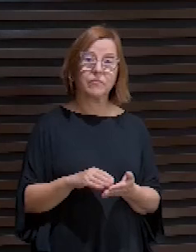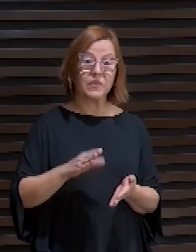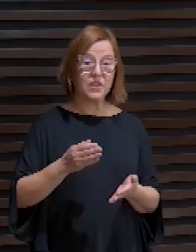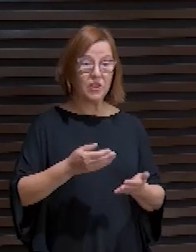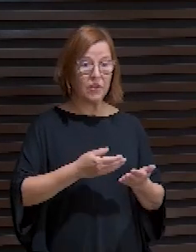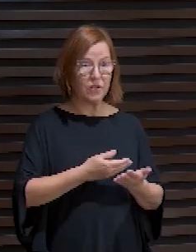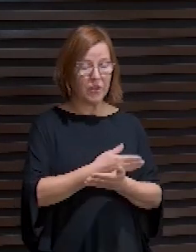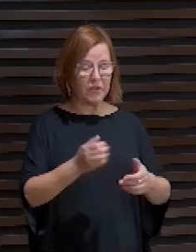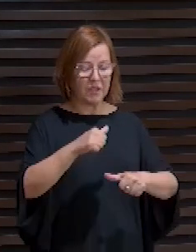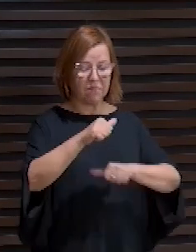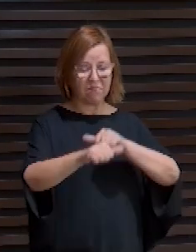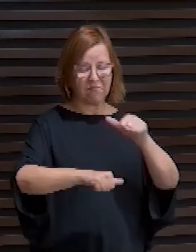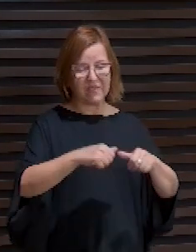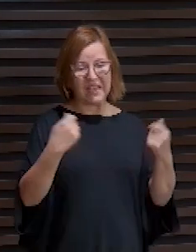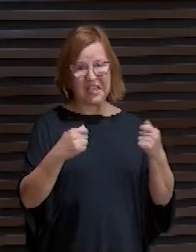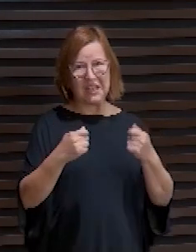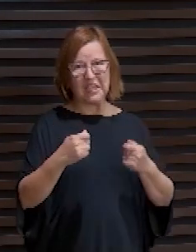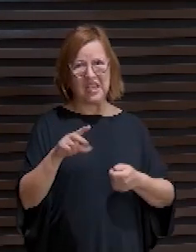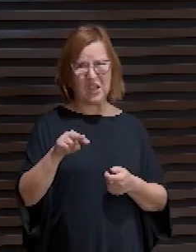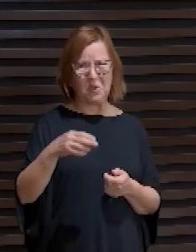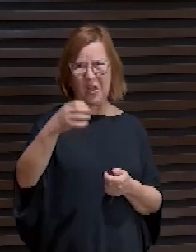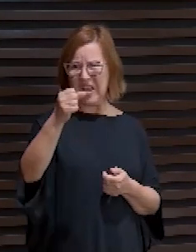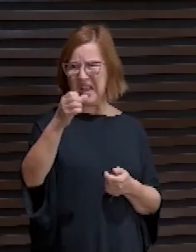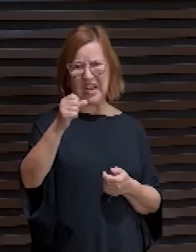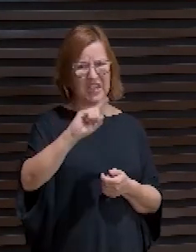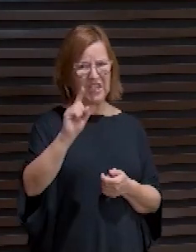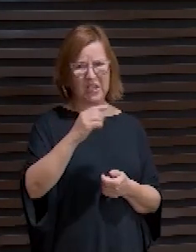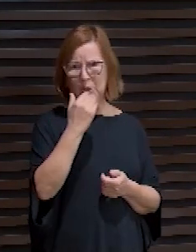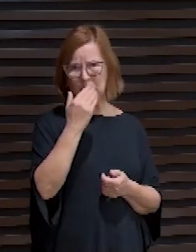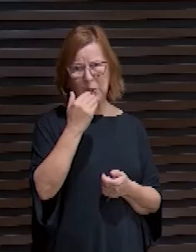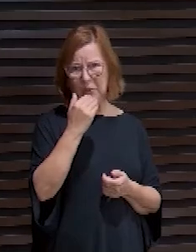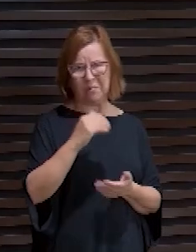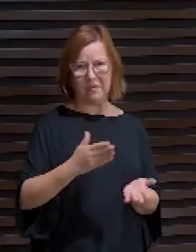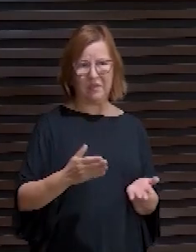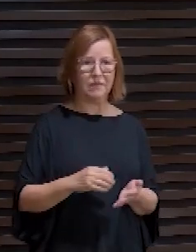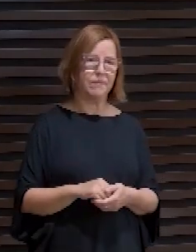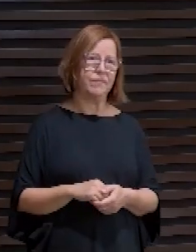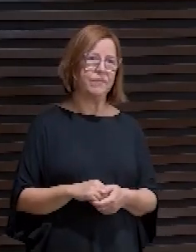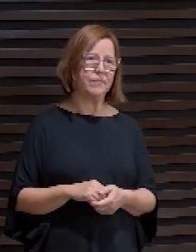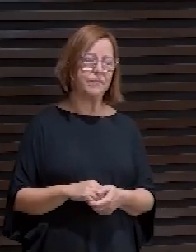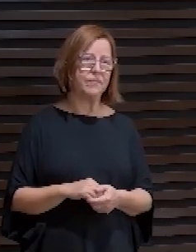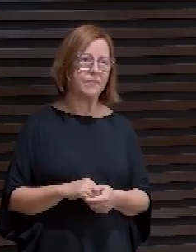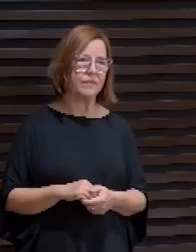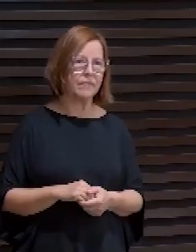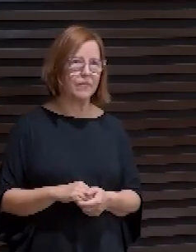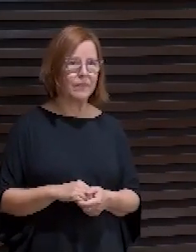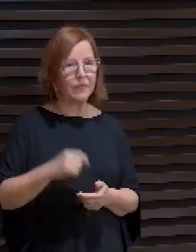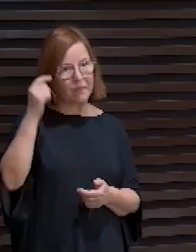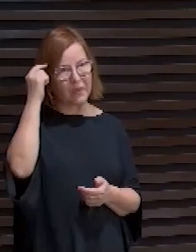como necessitados de leite e não de alimento sólido. Olha só,